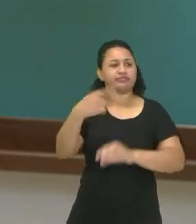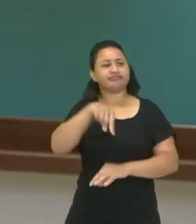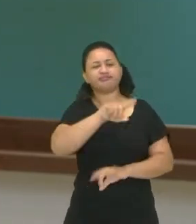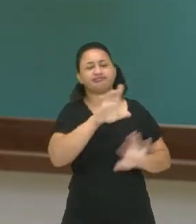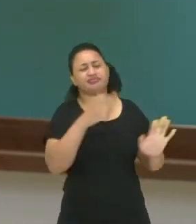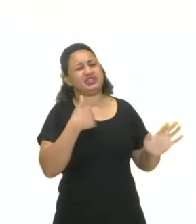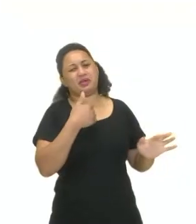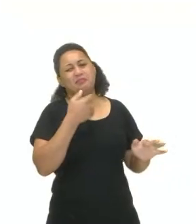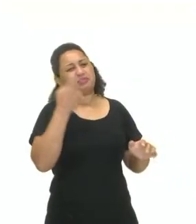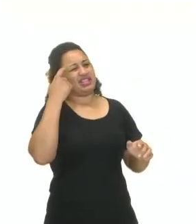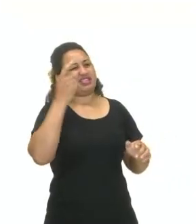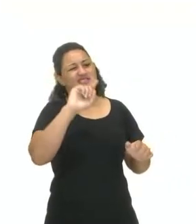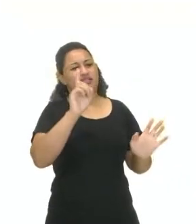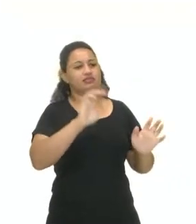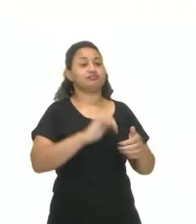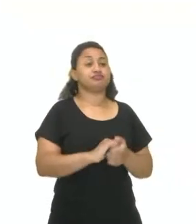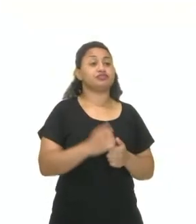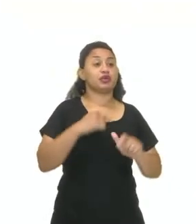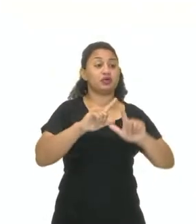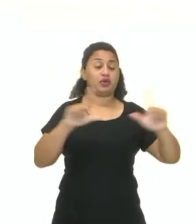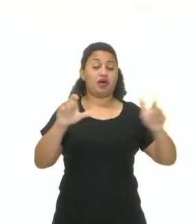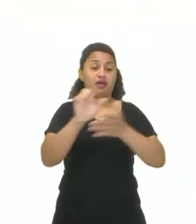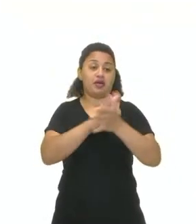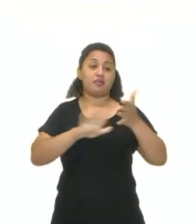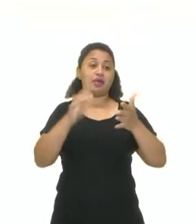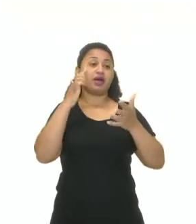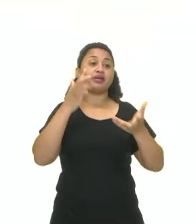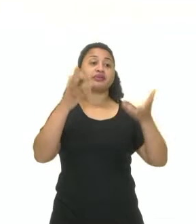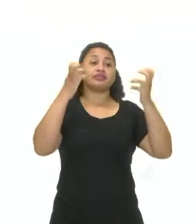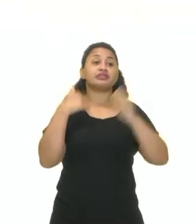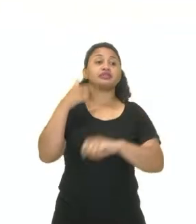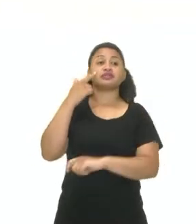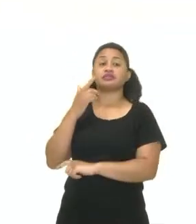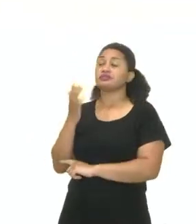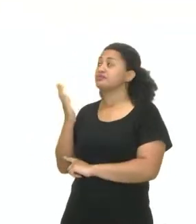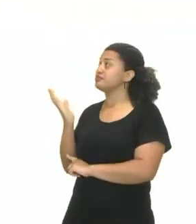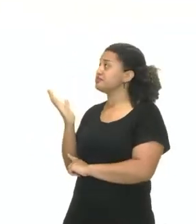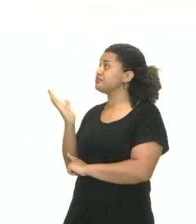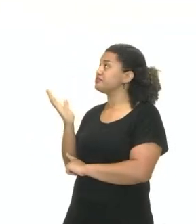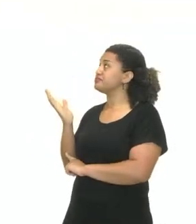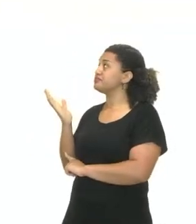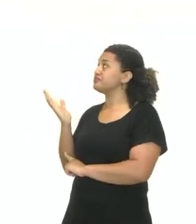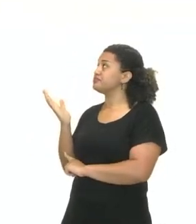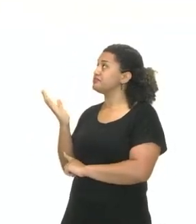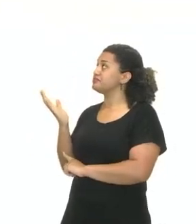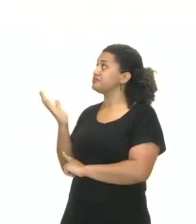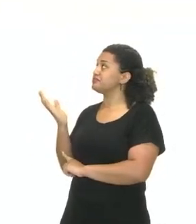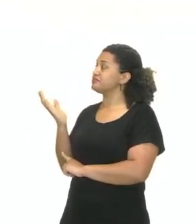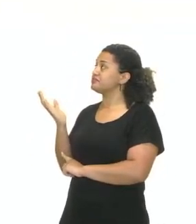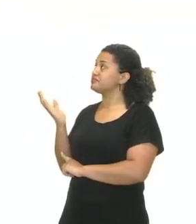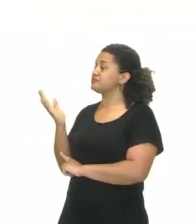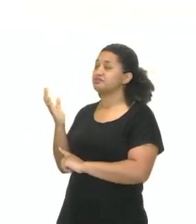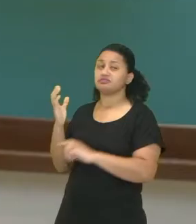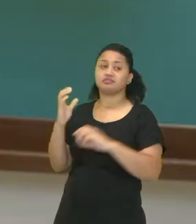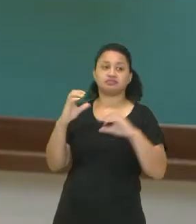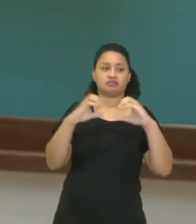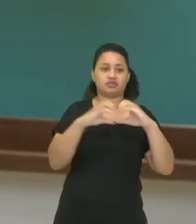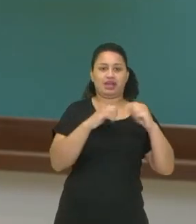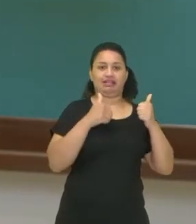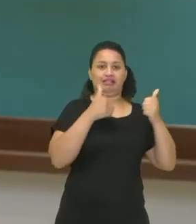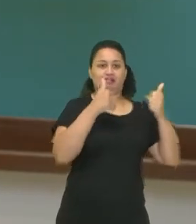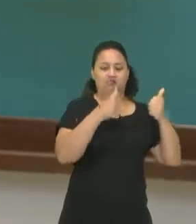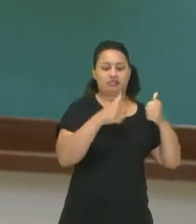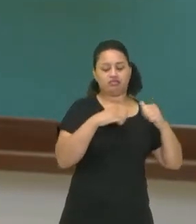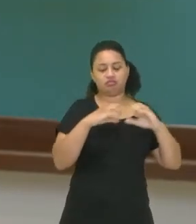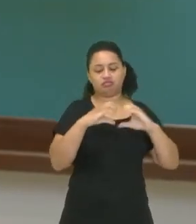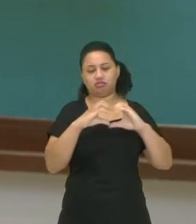para você pensar, ó, otimismo, pessimismo, realismo, né? E os ícones do coraçãozinho para você ter uma leve